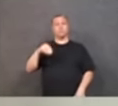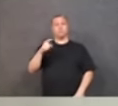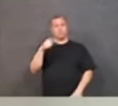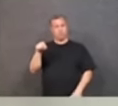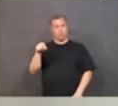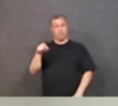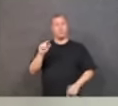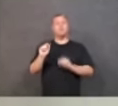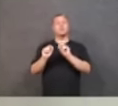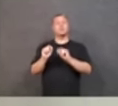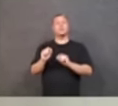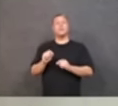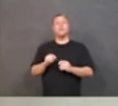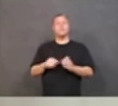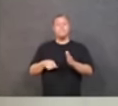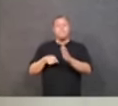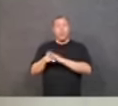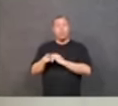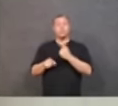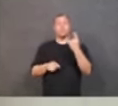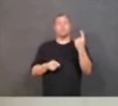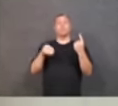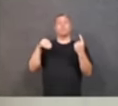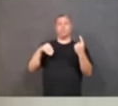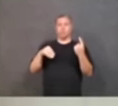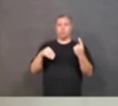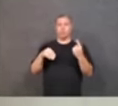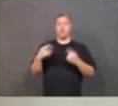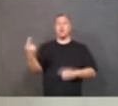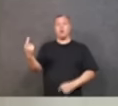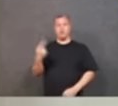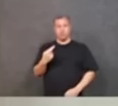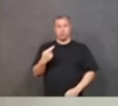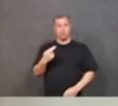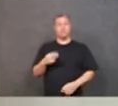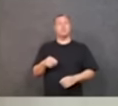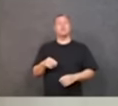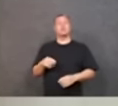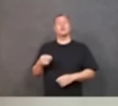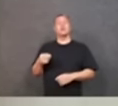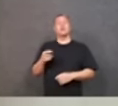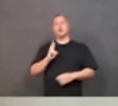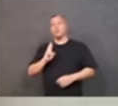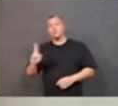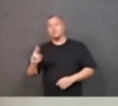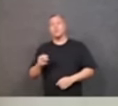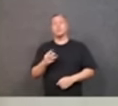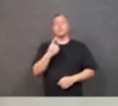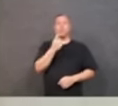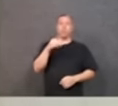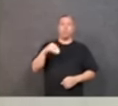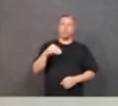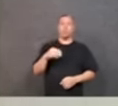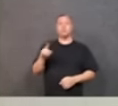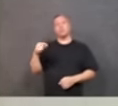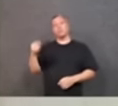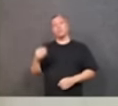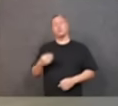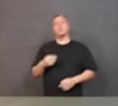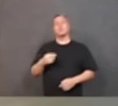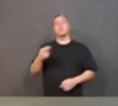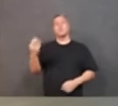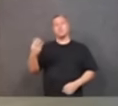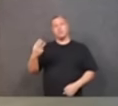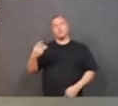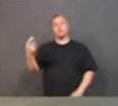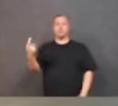pergunta, no máximo 1 minuto. Para a réplica será de 1 minuto e a tréplica de 30 segundos. Então nós vamos dar início. Candidato